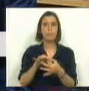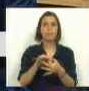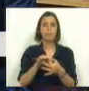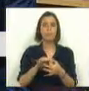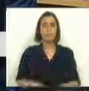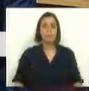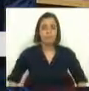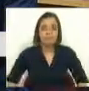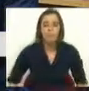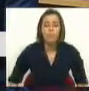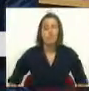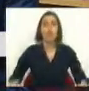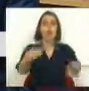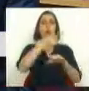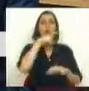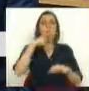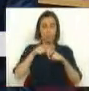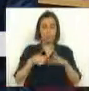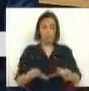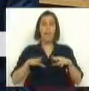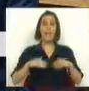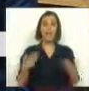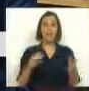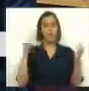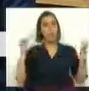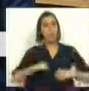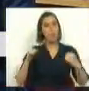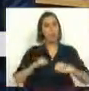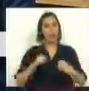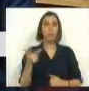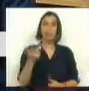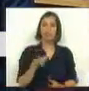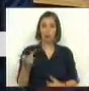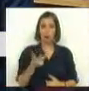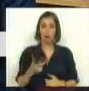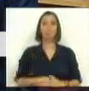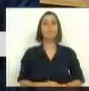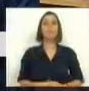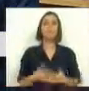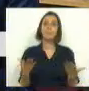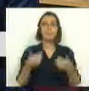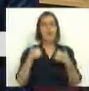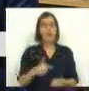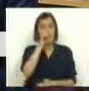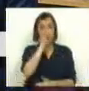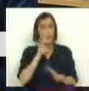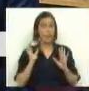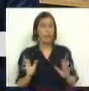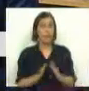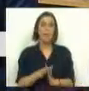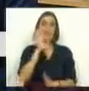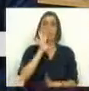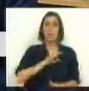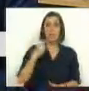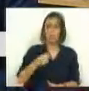em compromissos assumidos no memorando da Troika. E é bom lembrar,